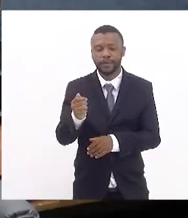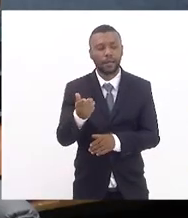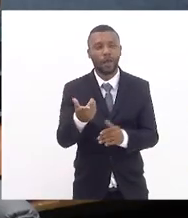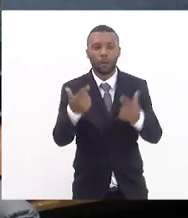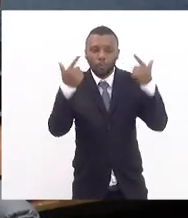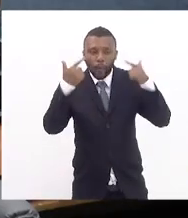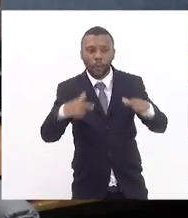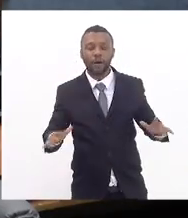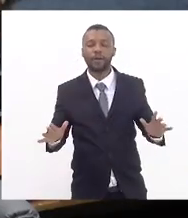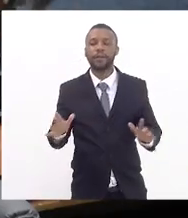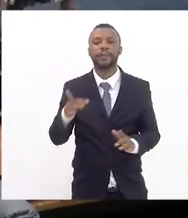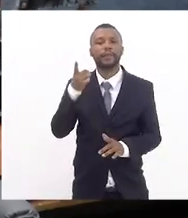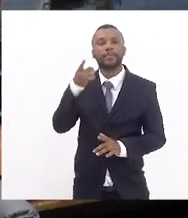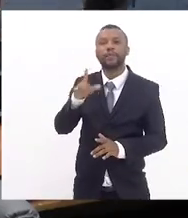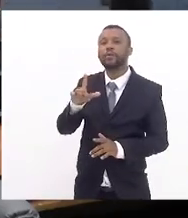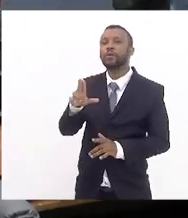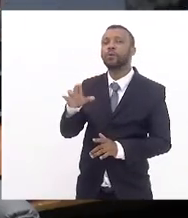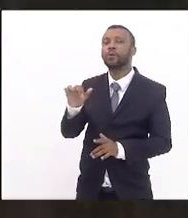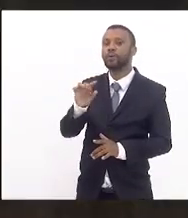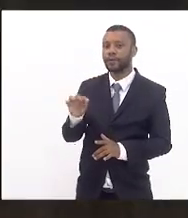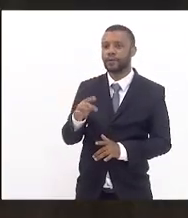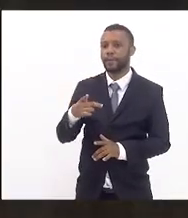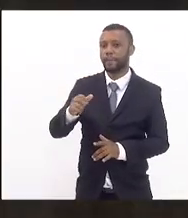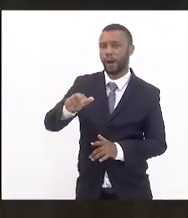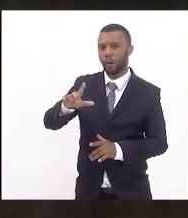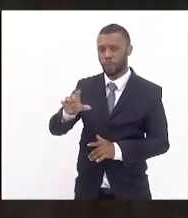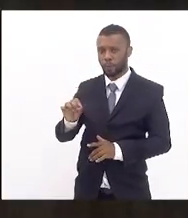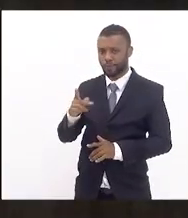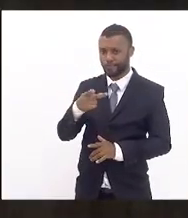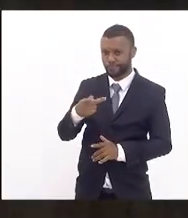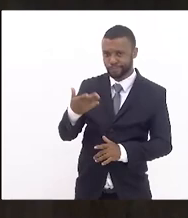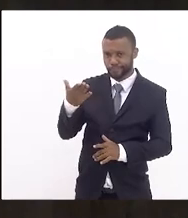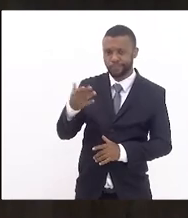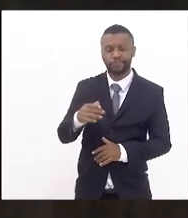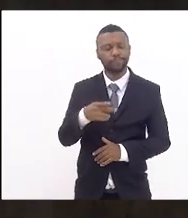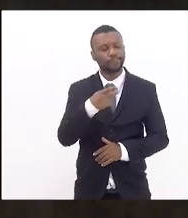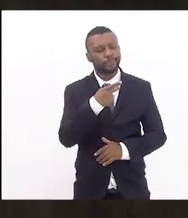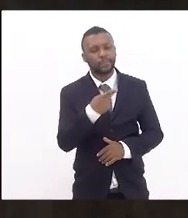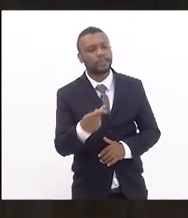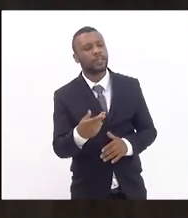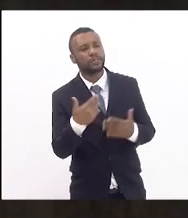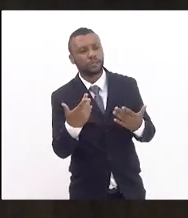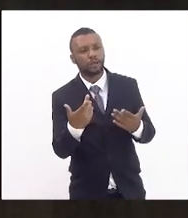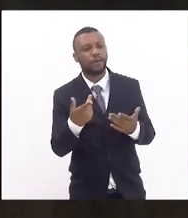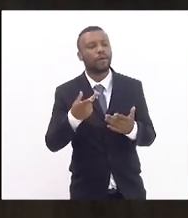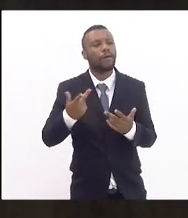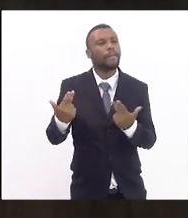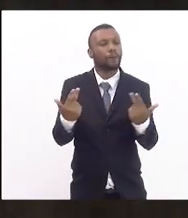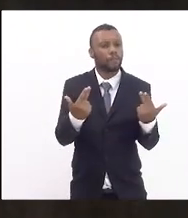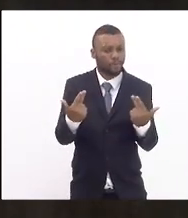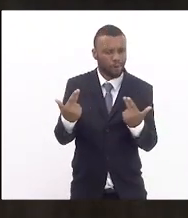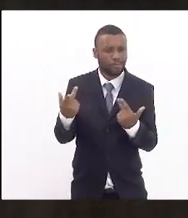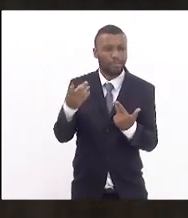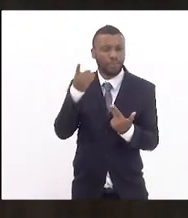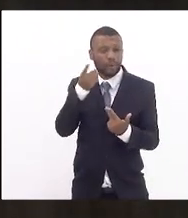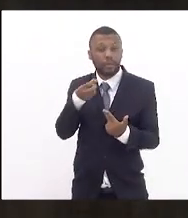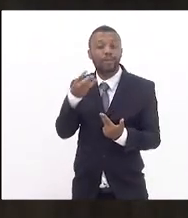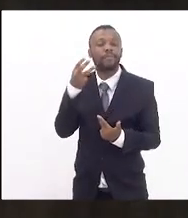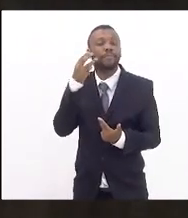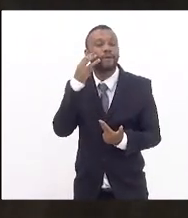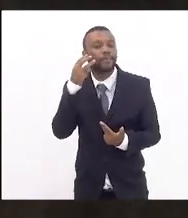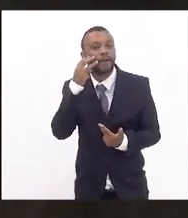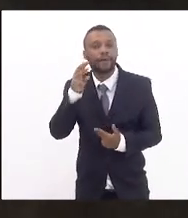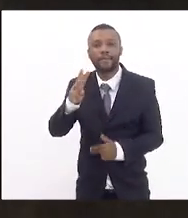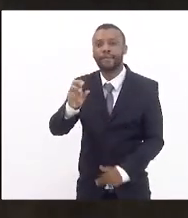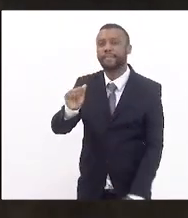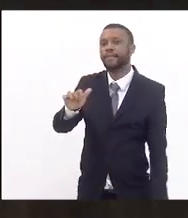presidente, pelo mesmo motivo explicitado pelo deputado Waldeck Carneiro,